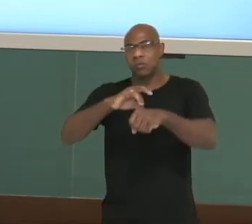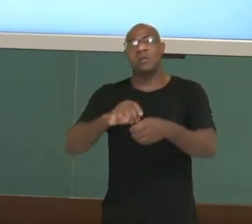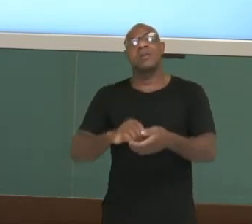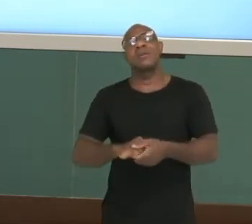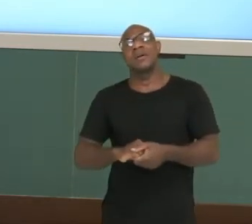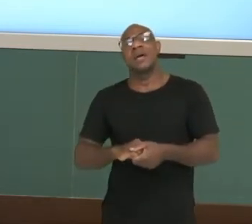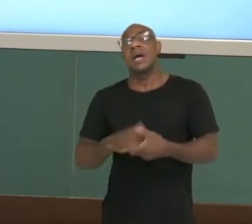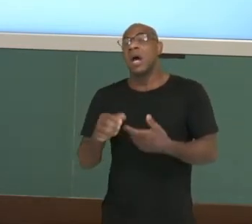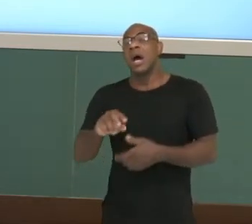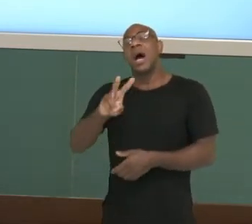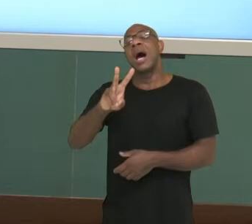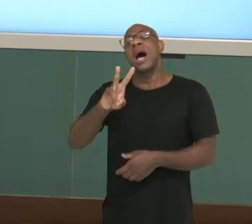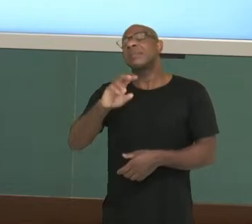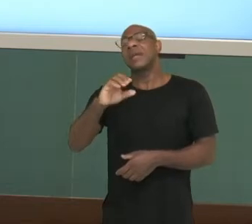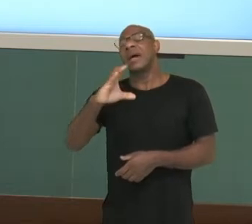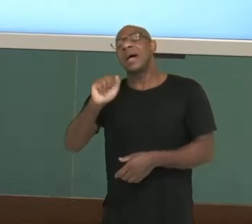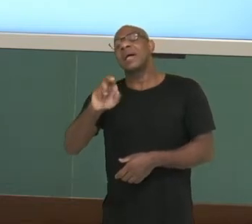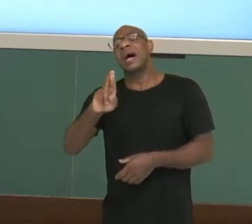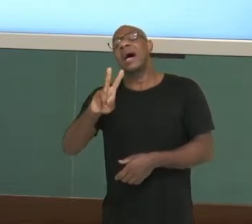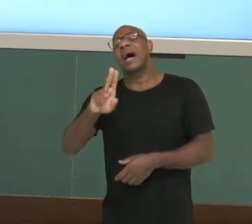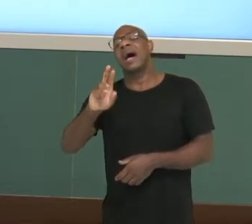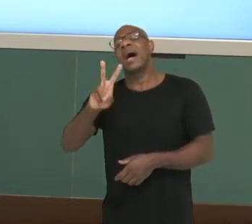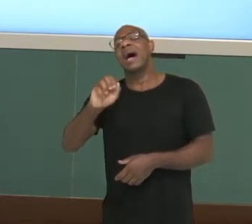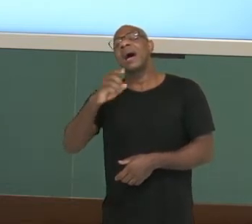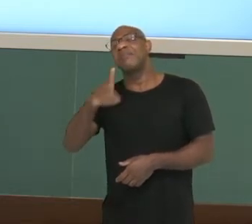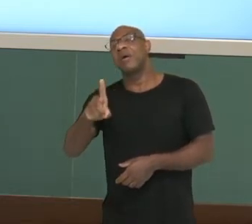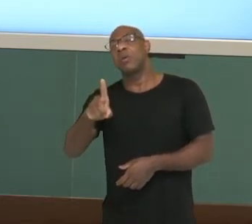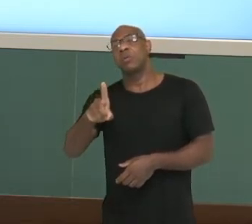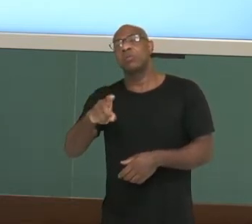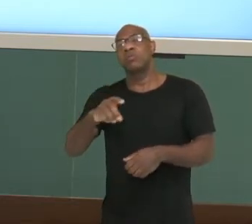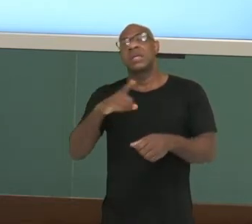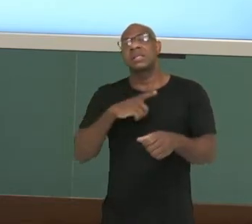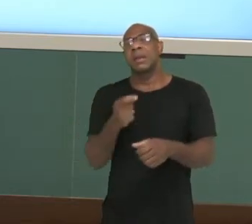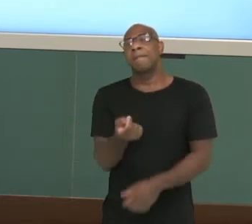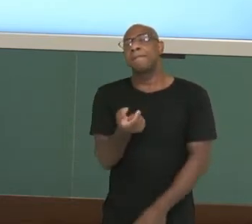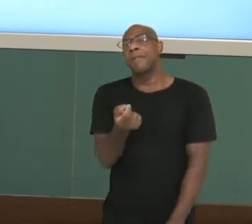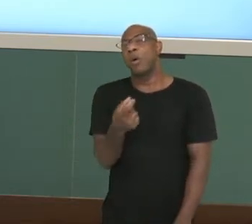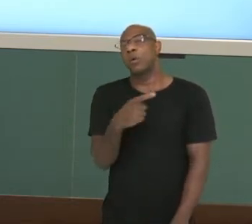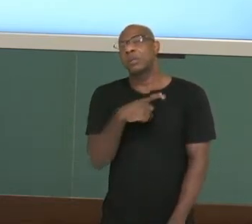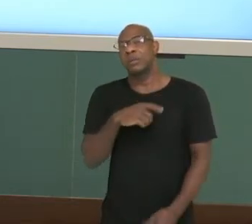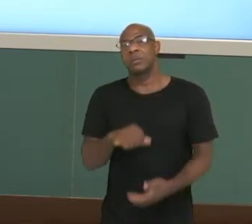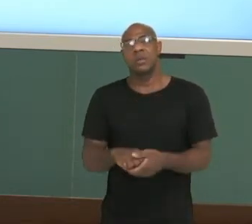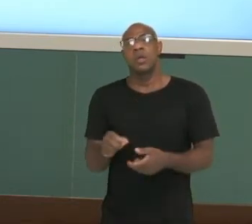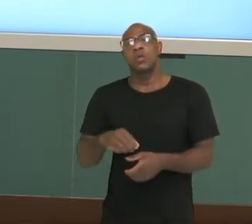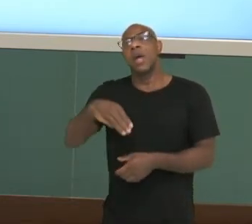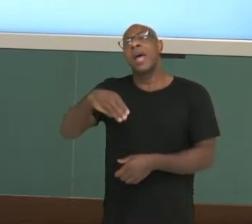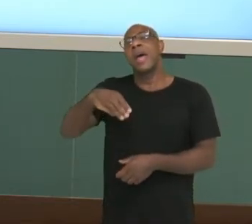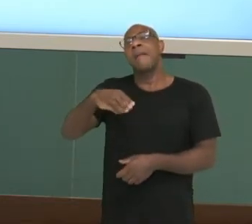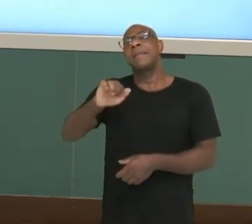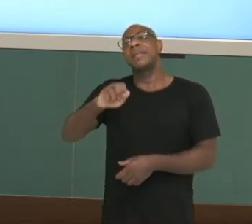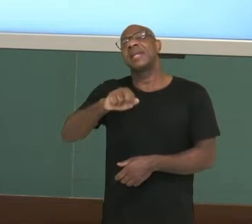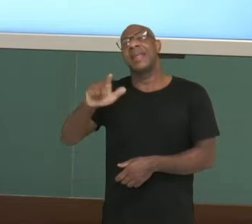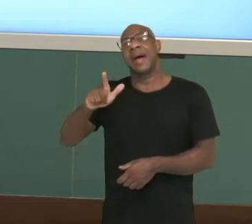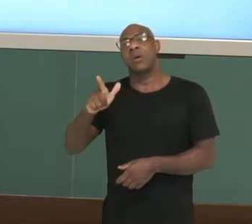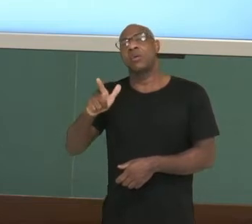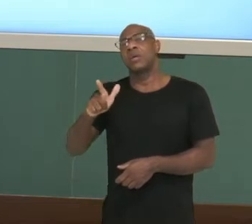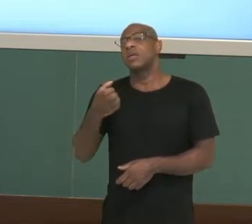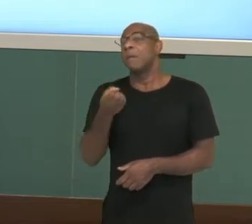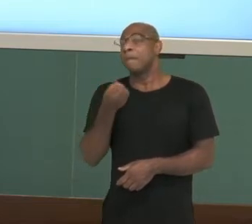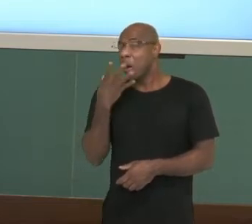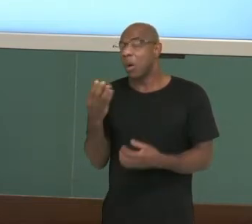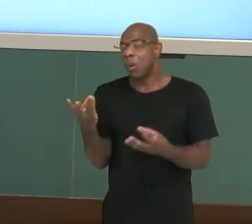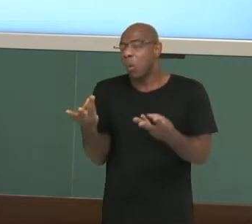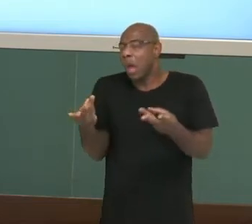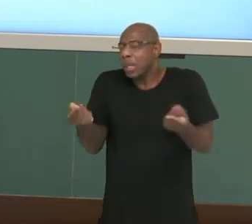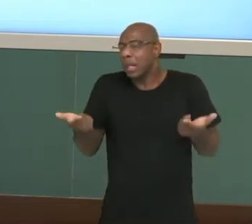mineral ele encontra-se disponível em pequenas quantidades e ele não é um carvão mineral de elevada qualidade.